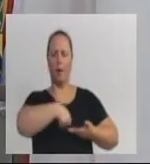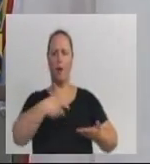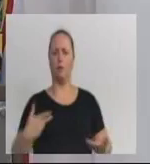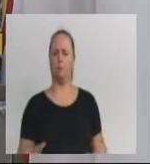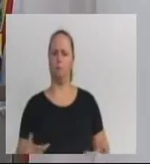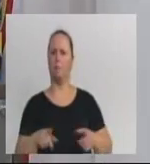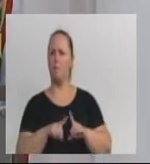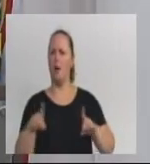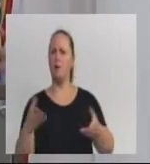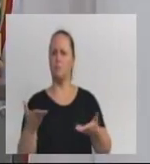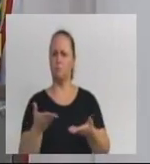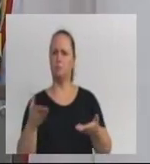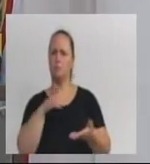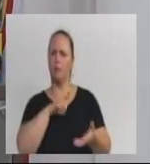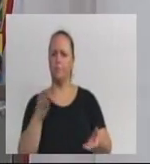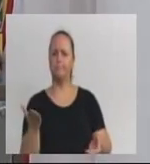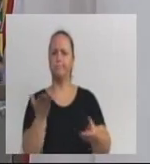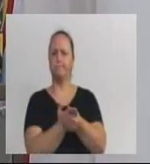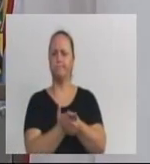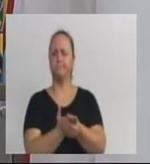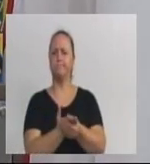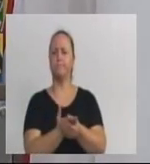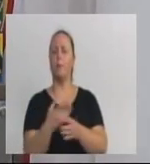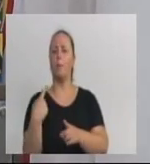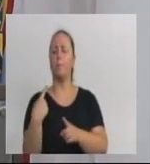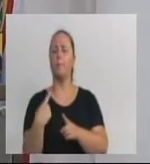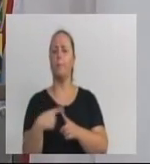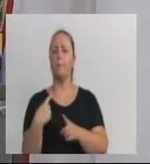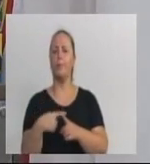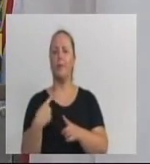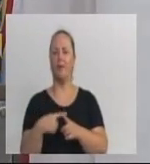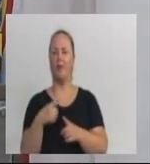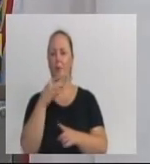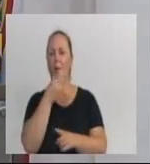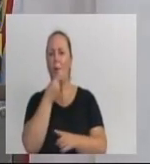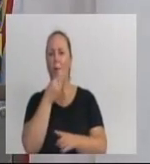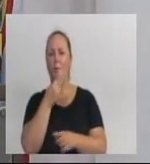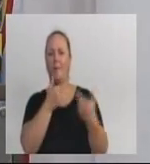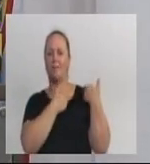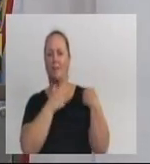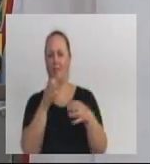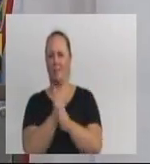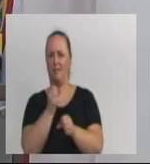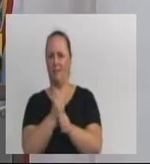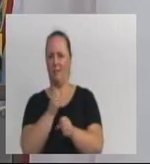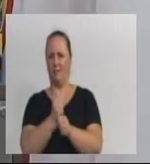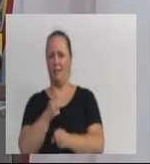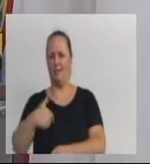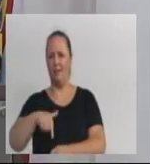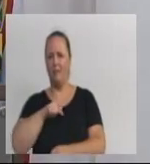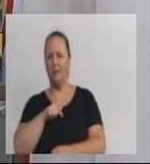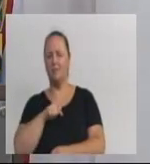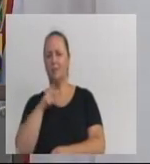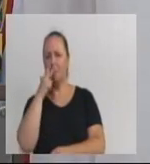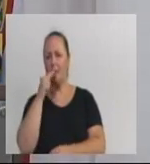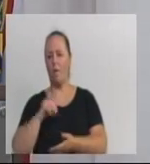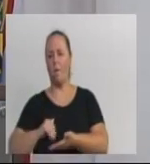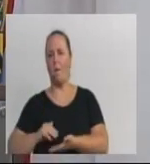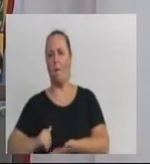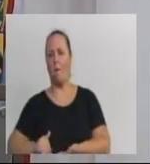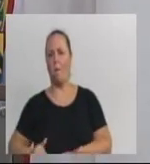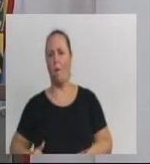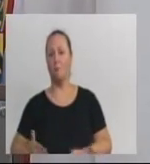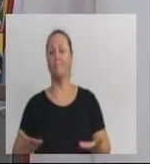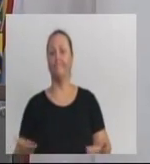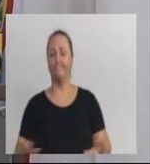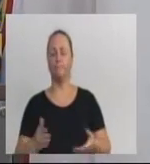contador que prestava serviço de entulho para a universidade. E aí é o seguinte, aí veio essa questão agora da retirada do dinheiro para a FURB,